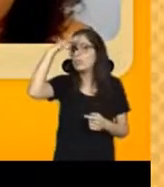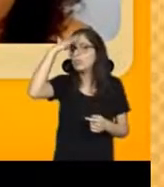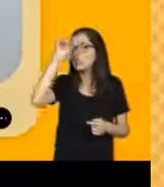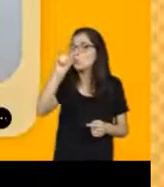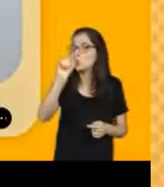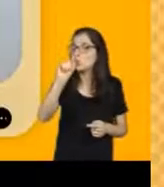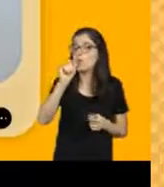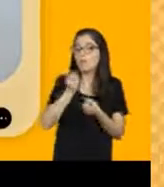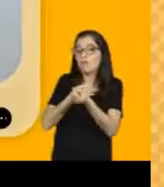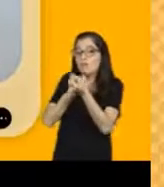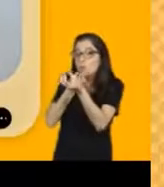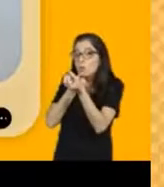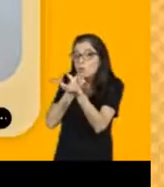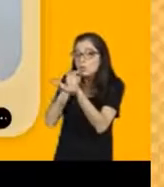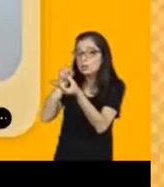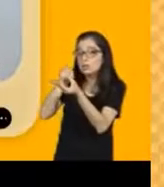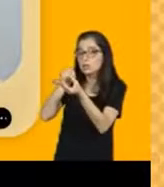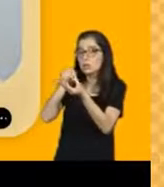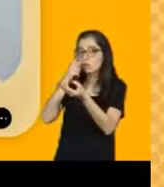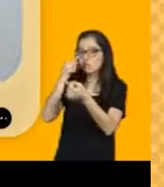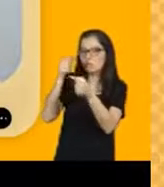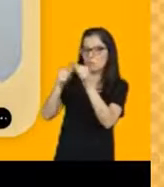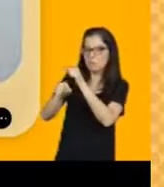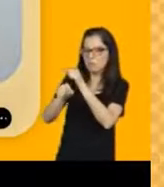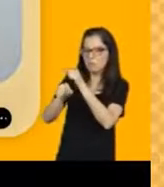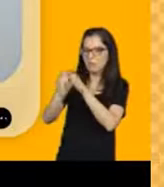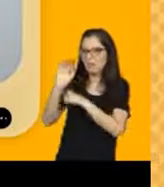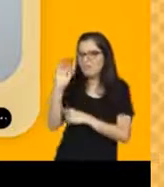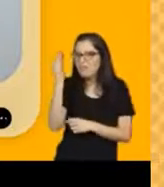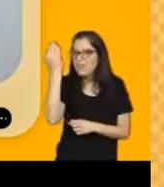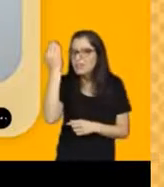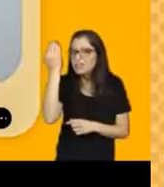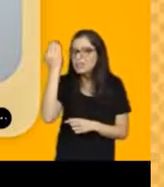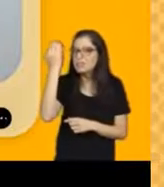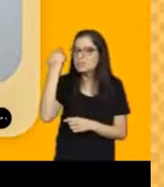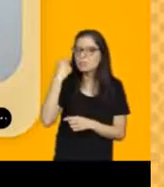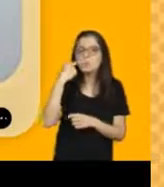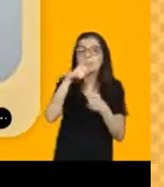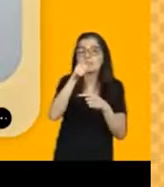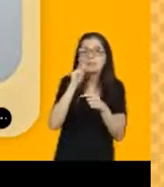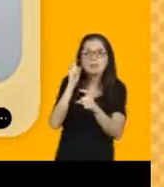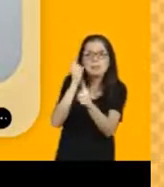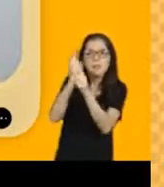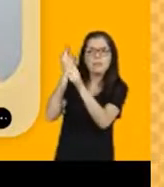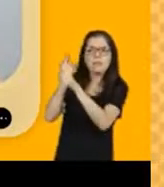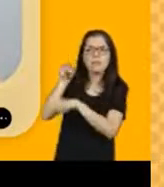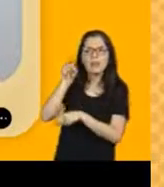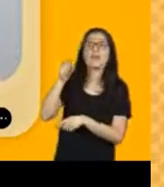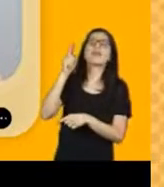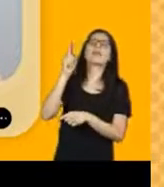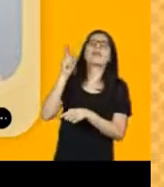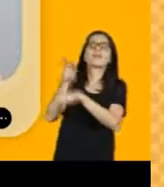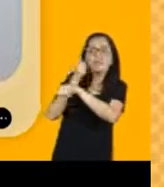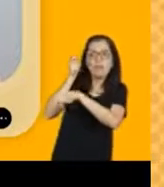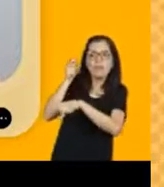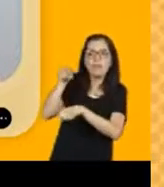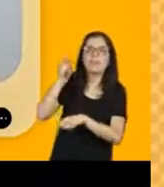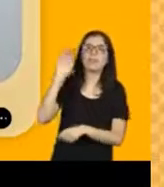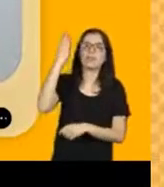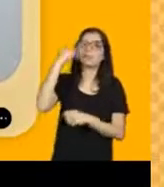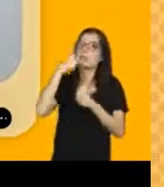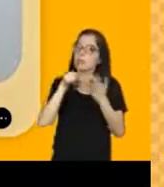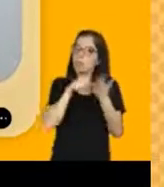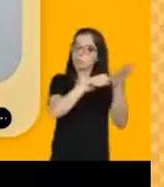é desinformação e saber também identificar ela nas plataformas, nas redes sociais, no WhatsApp, e